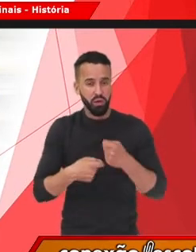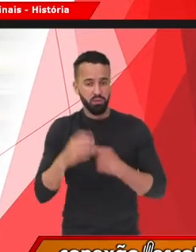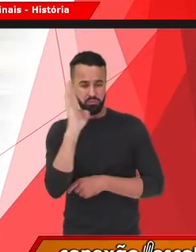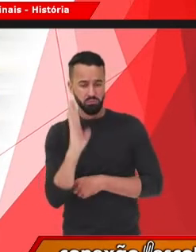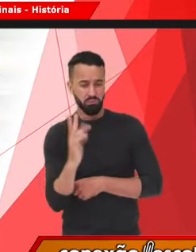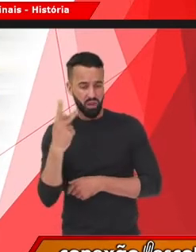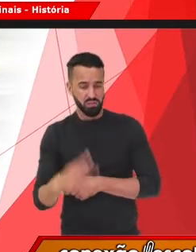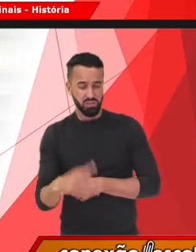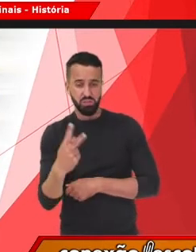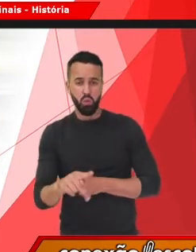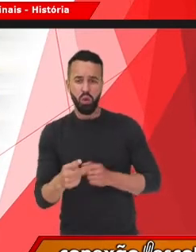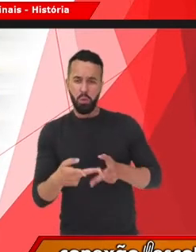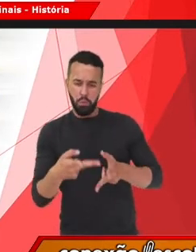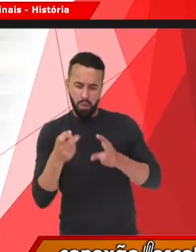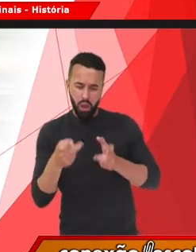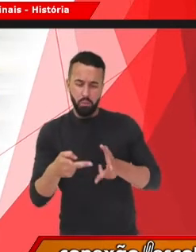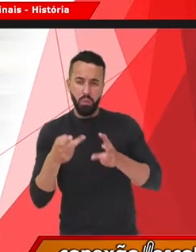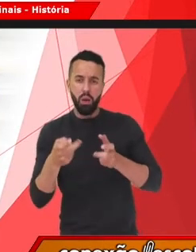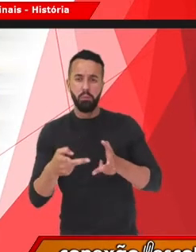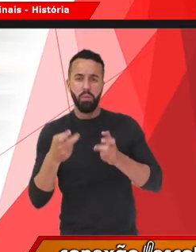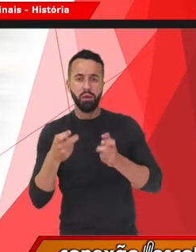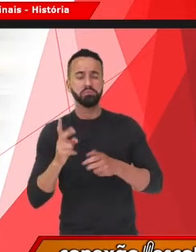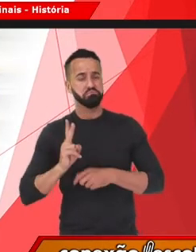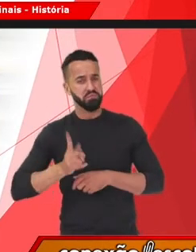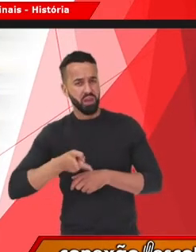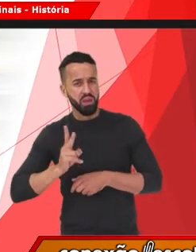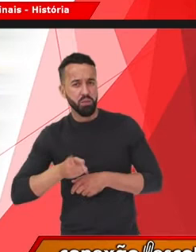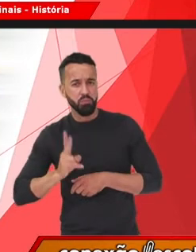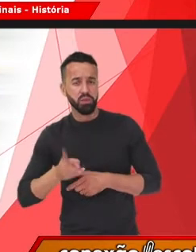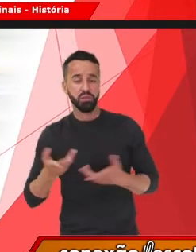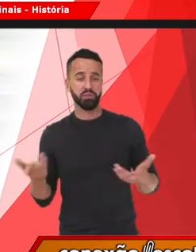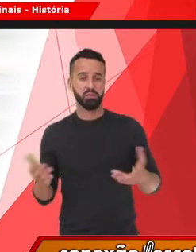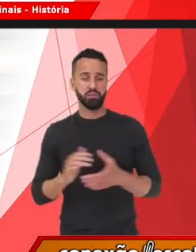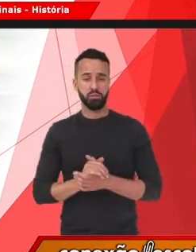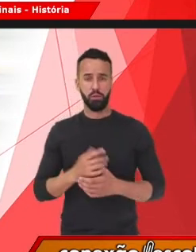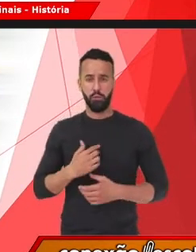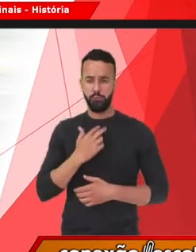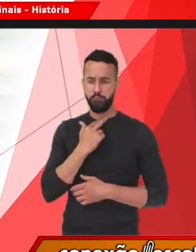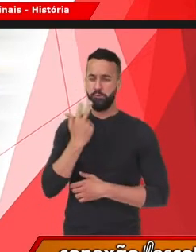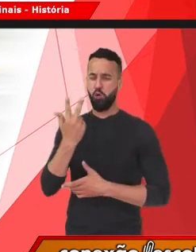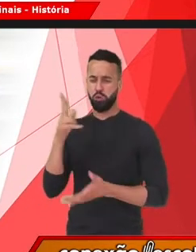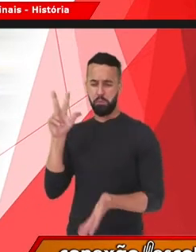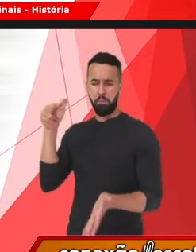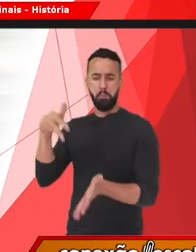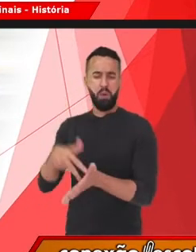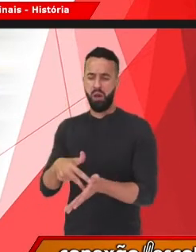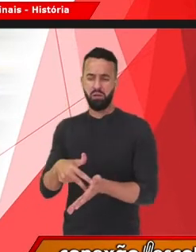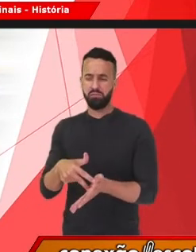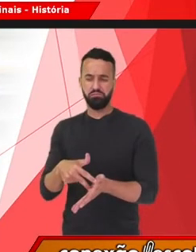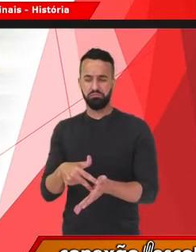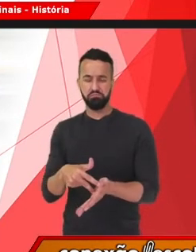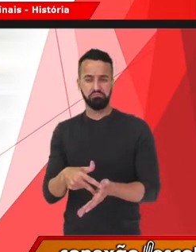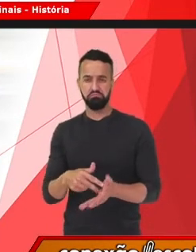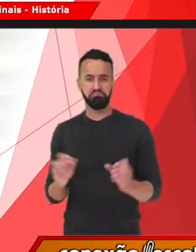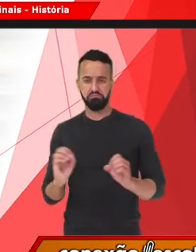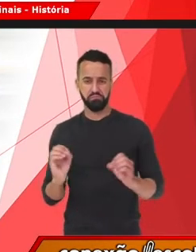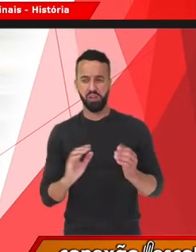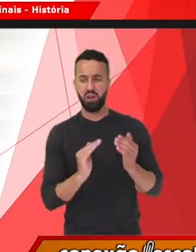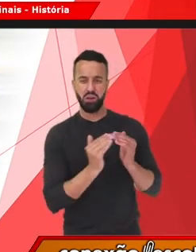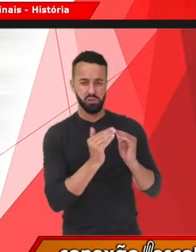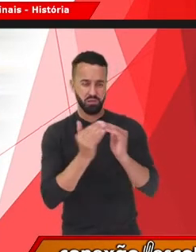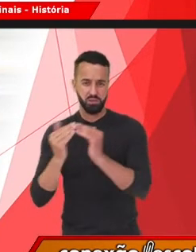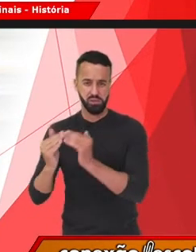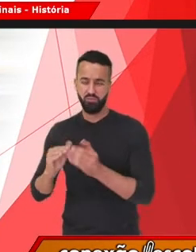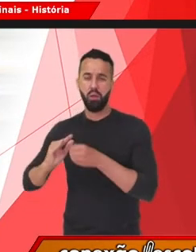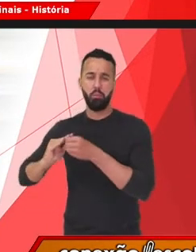de nunca termos direito nessa perspectiva, e que nunca teve voz e nem vez as favelas, como